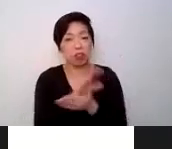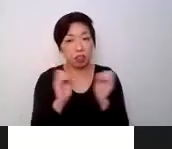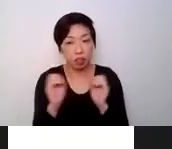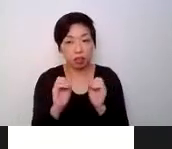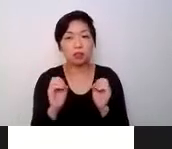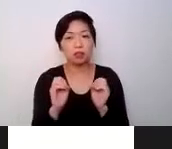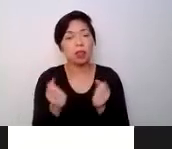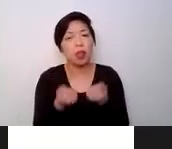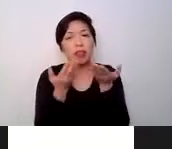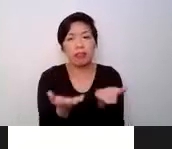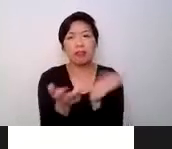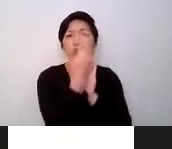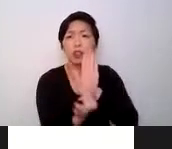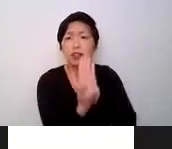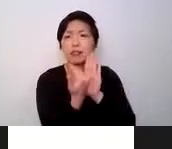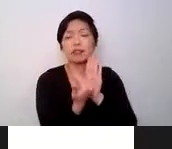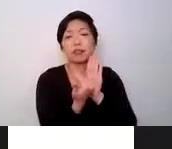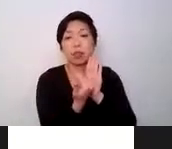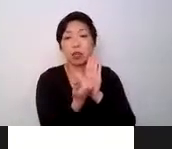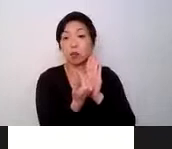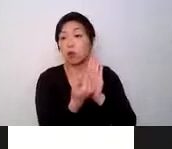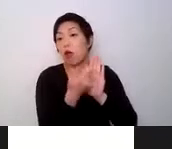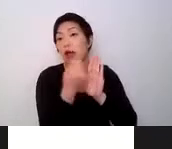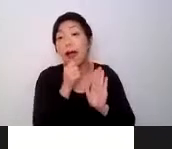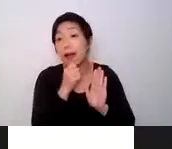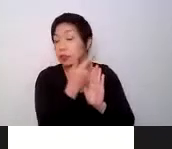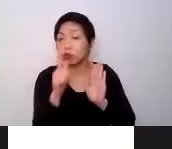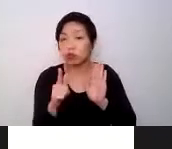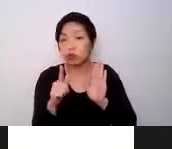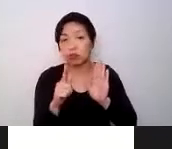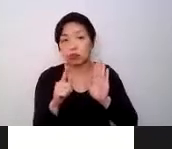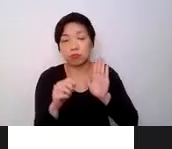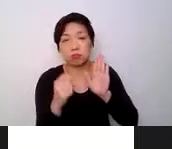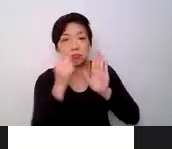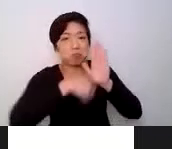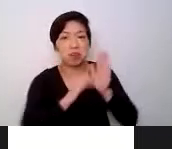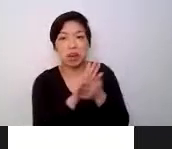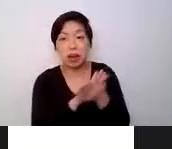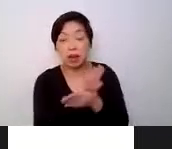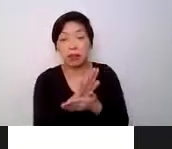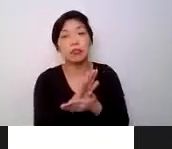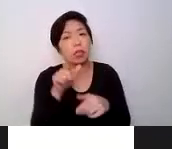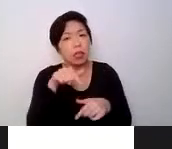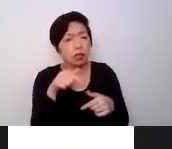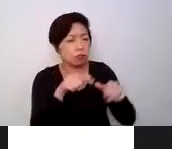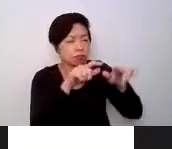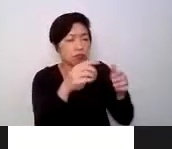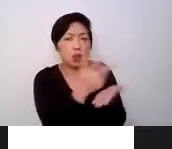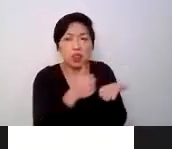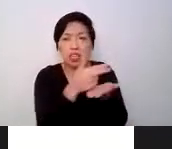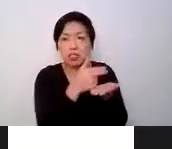vários desenhos que estavam sem identificação e no grupo de desenhos desconhecidos sem